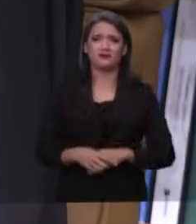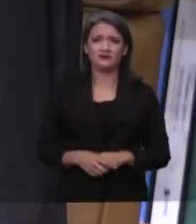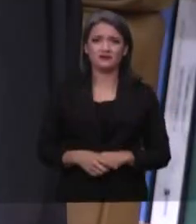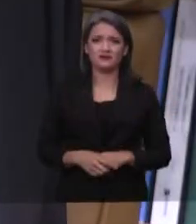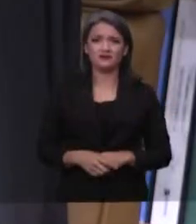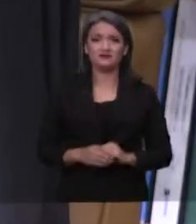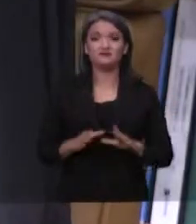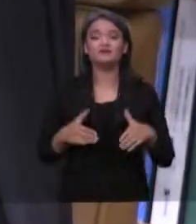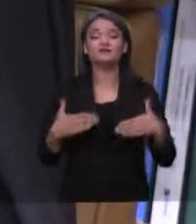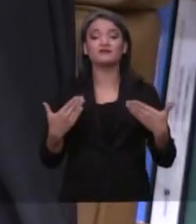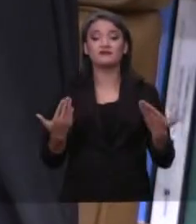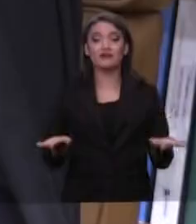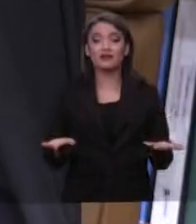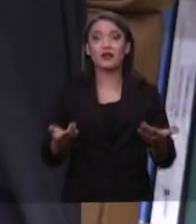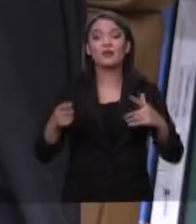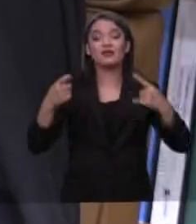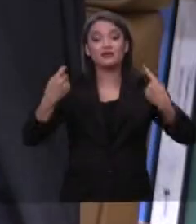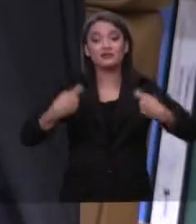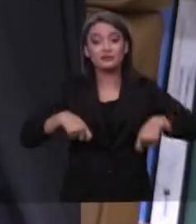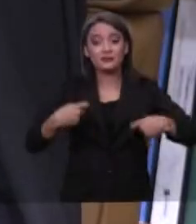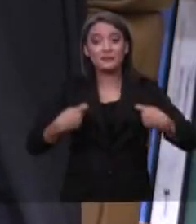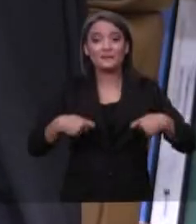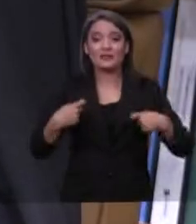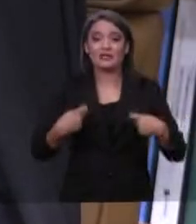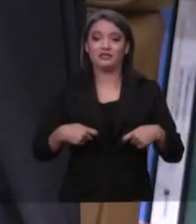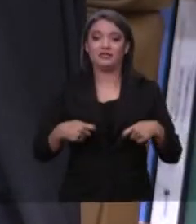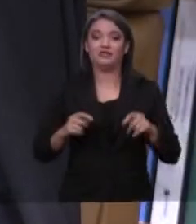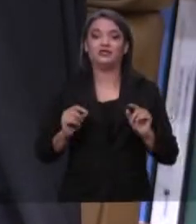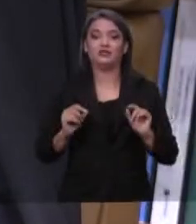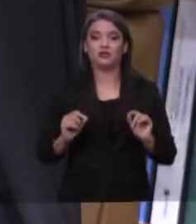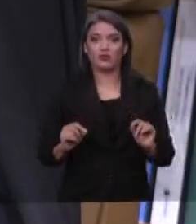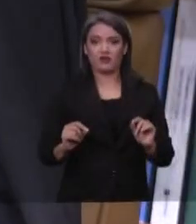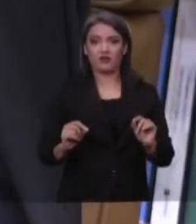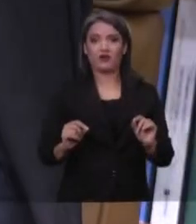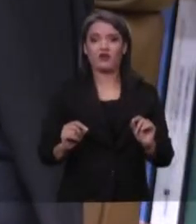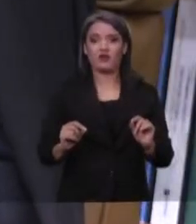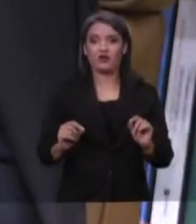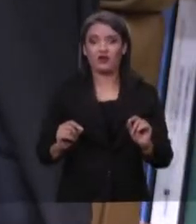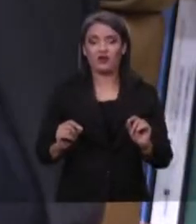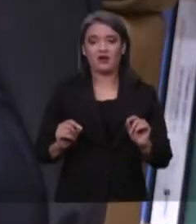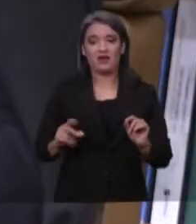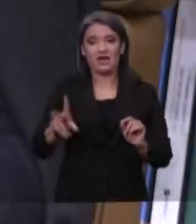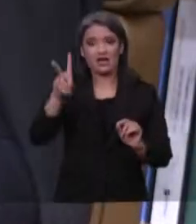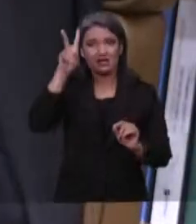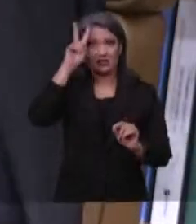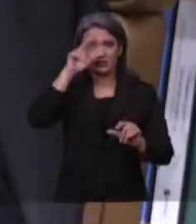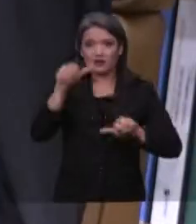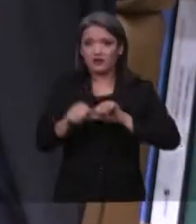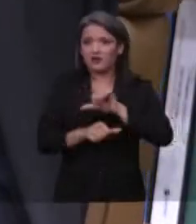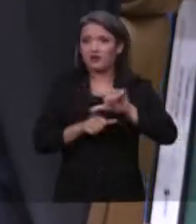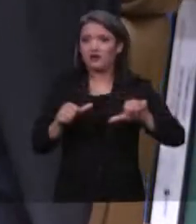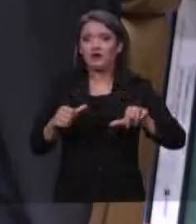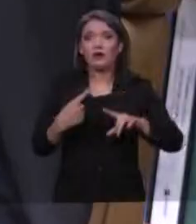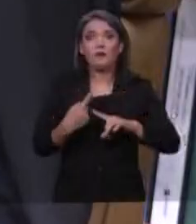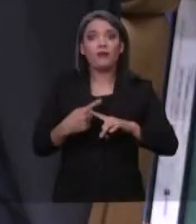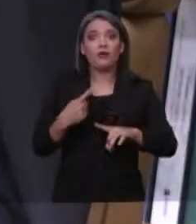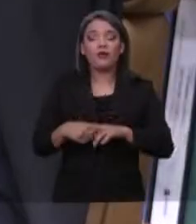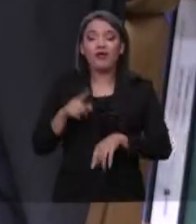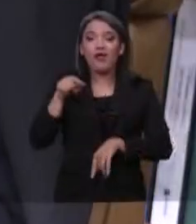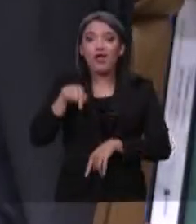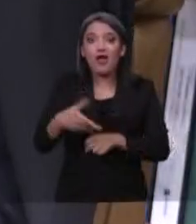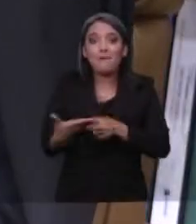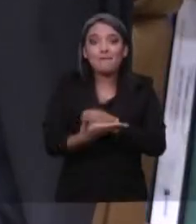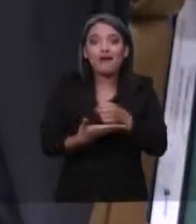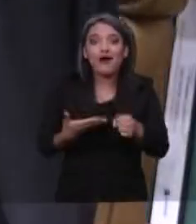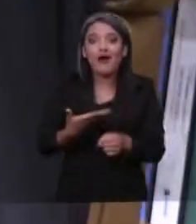portanto, nós precisávamos virar a página da história que serve de justificativa para esse tipo de